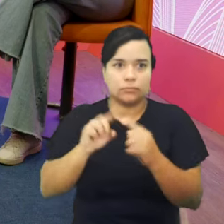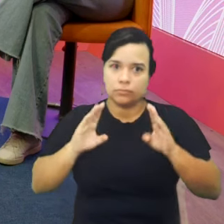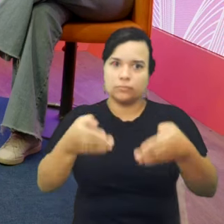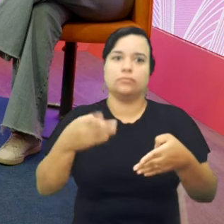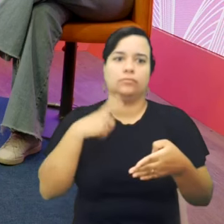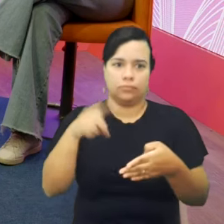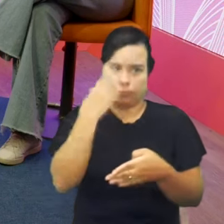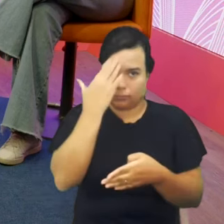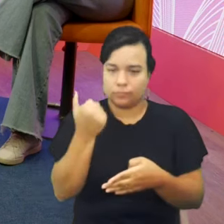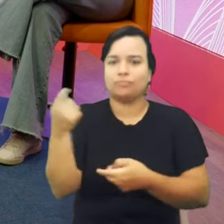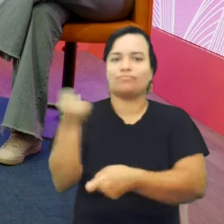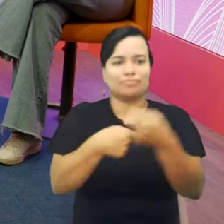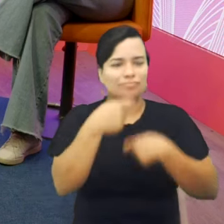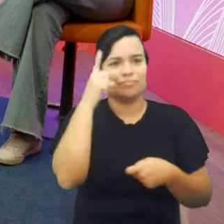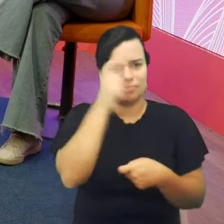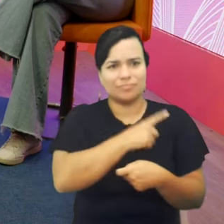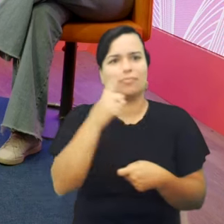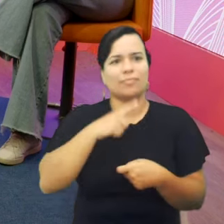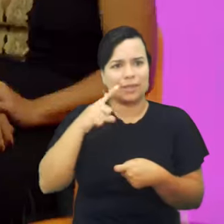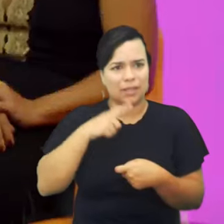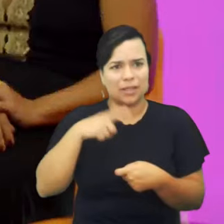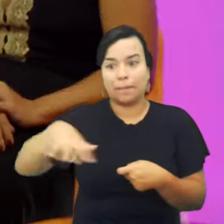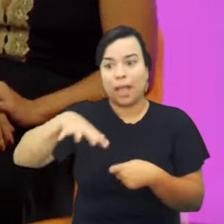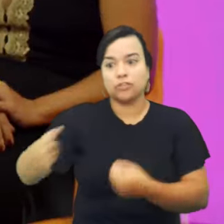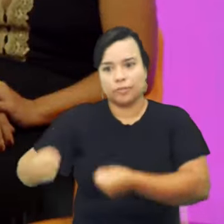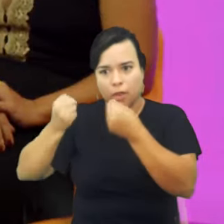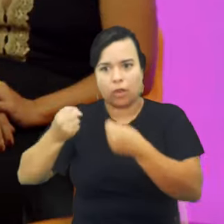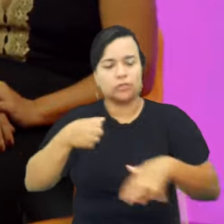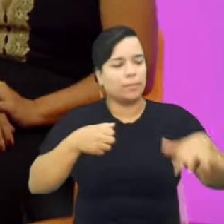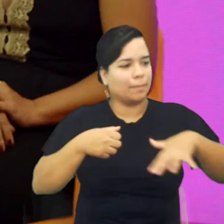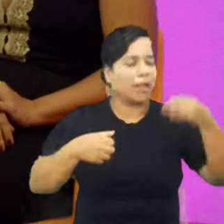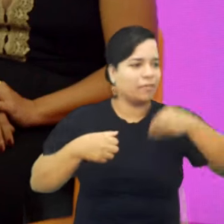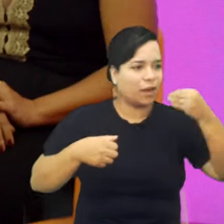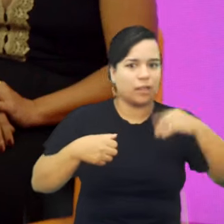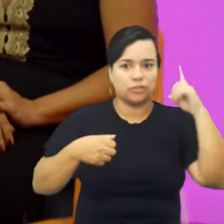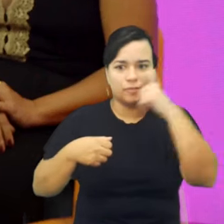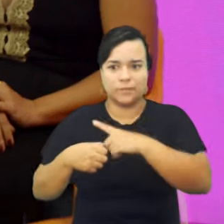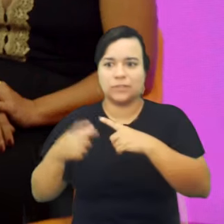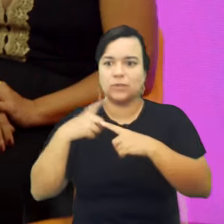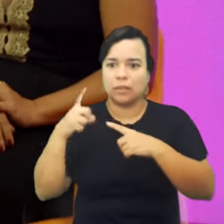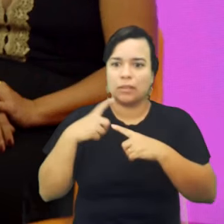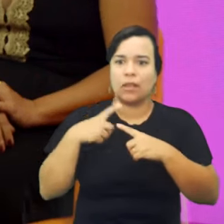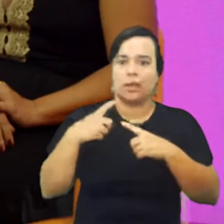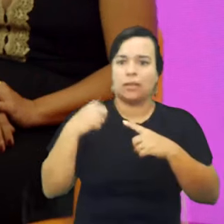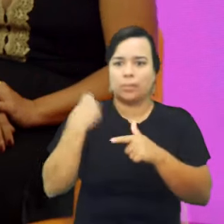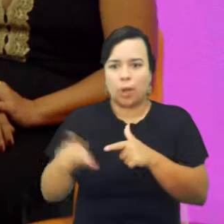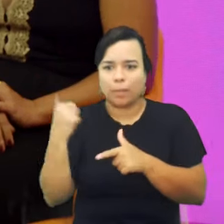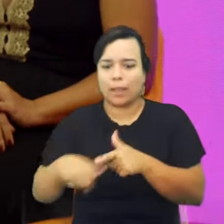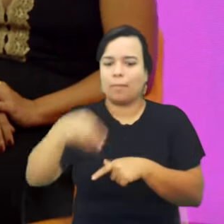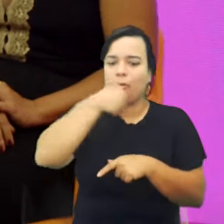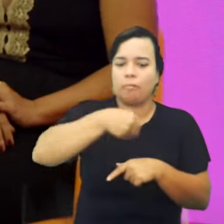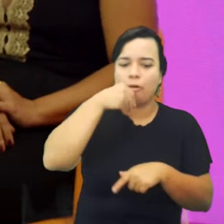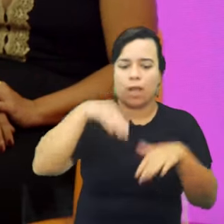bem, tem as questões do mercado, né? Tem as forças e as fraquezas que são internas, tem as ameaças e oportunidades que você muitas vezes não